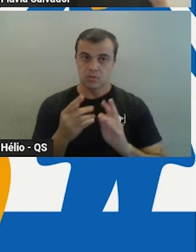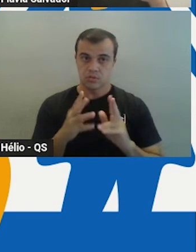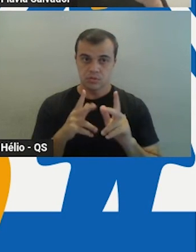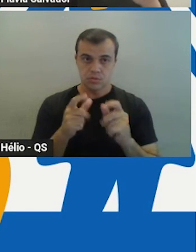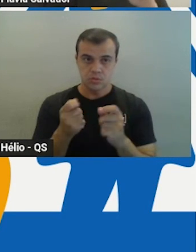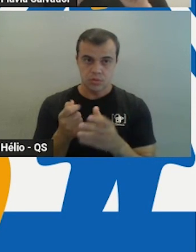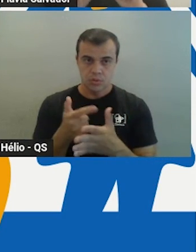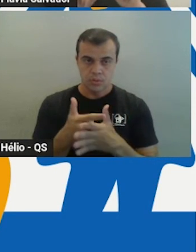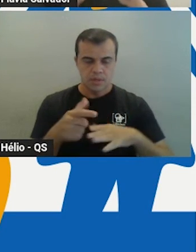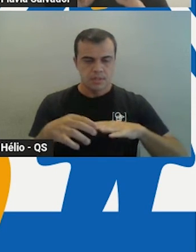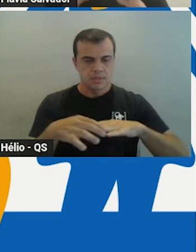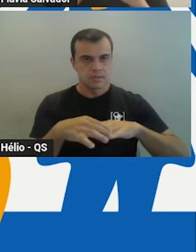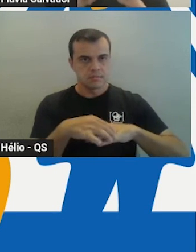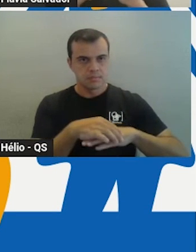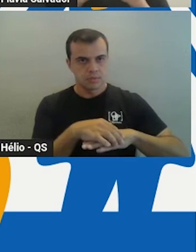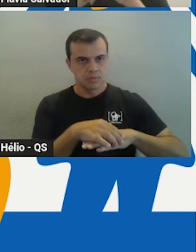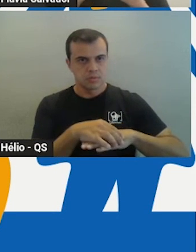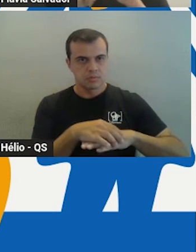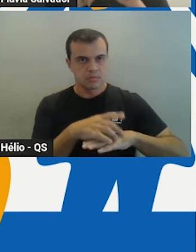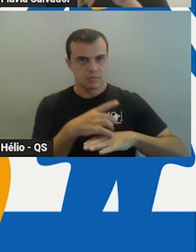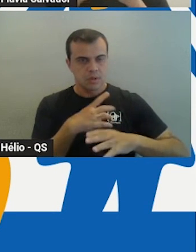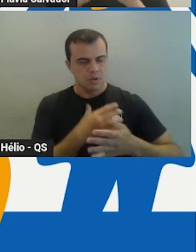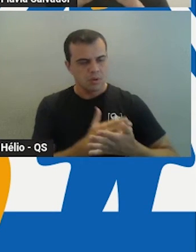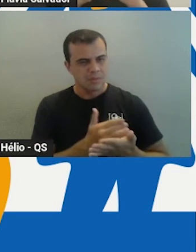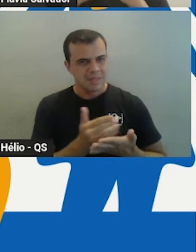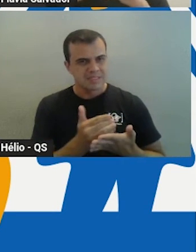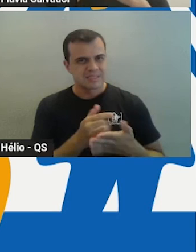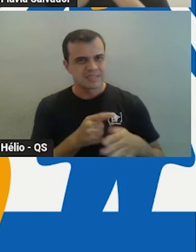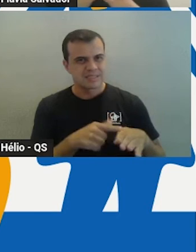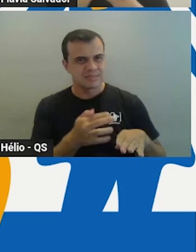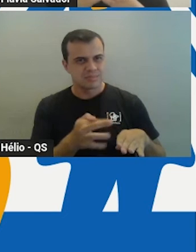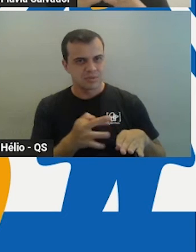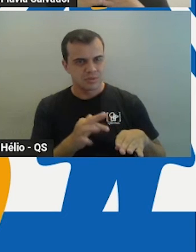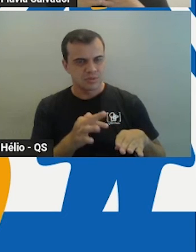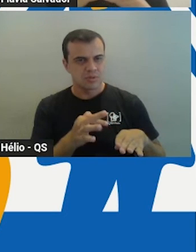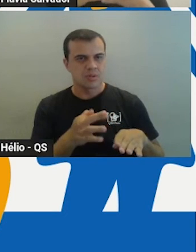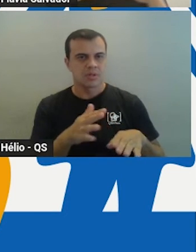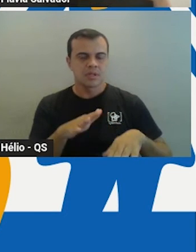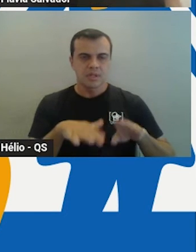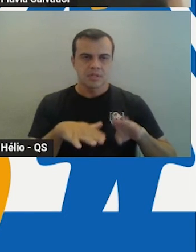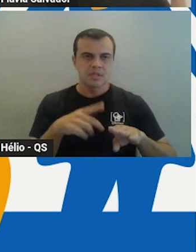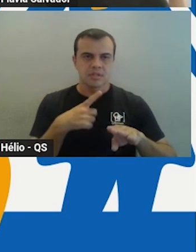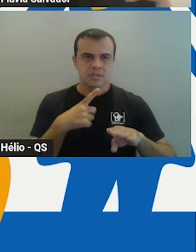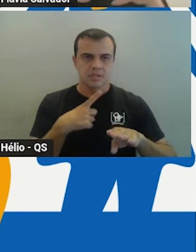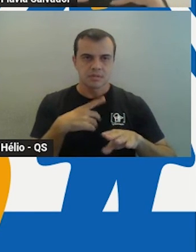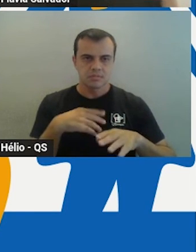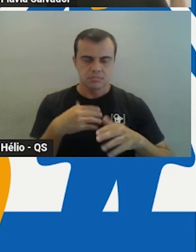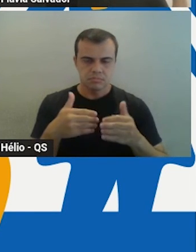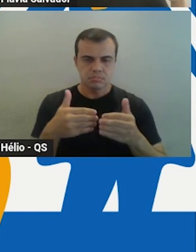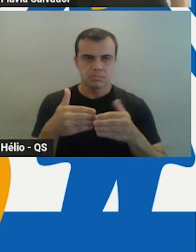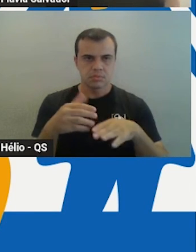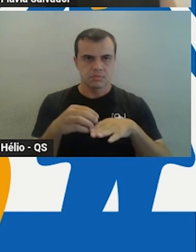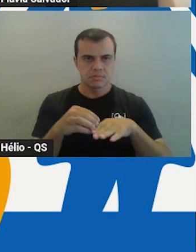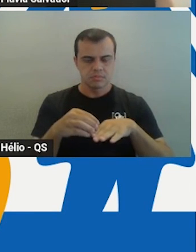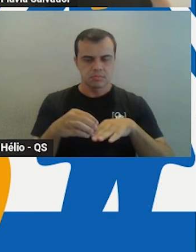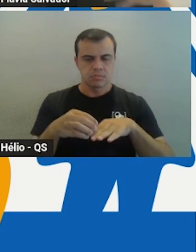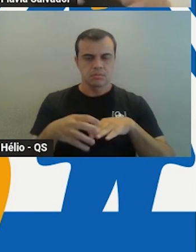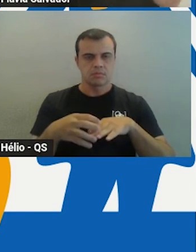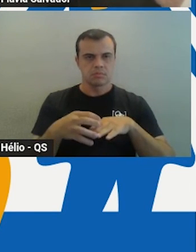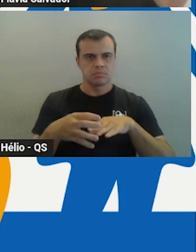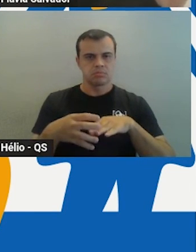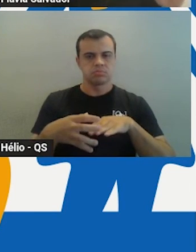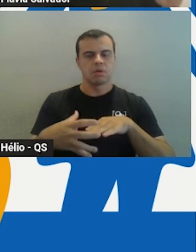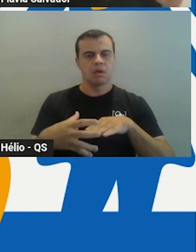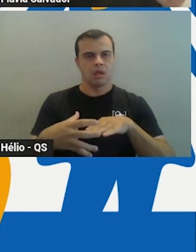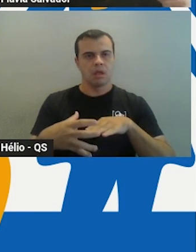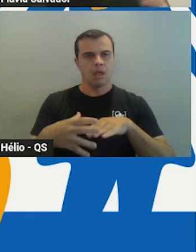compra um sapato, o sapato, no início, ele machuca em um determinado ponto, e ele vai, com o tempo, laceando, e ele